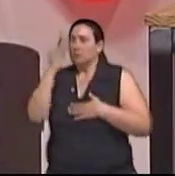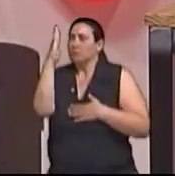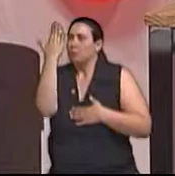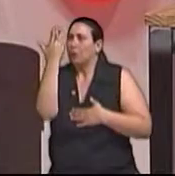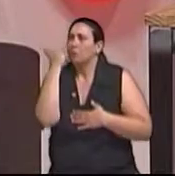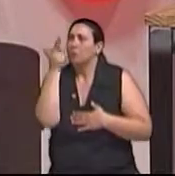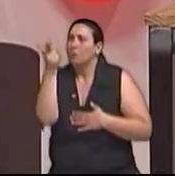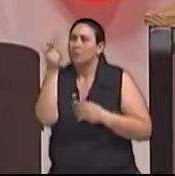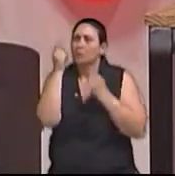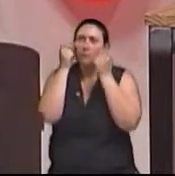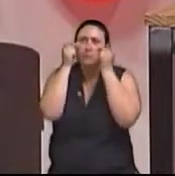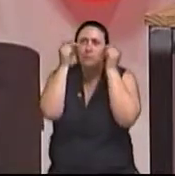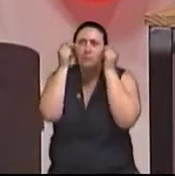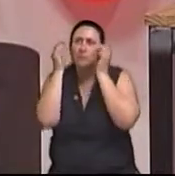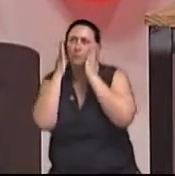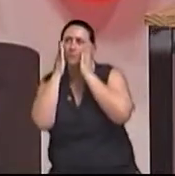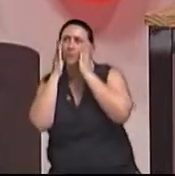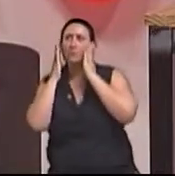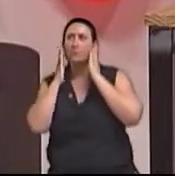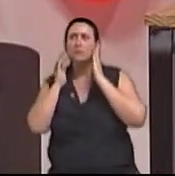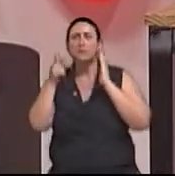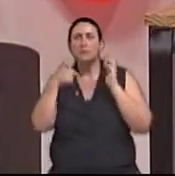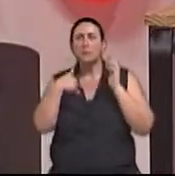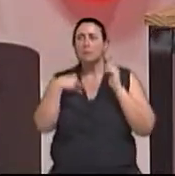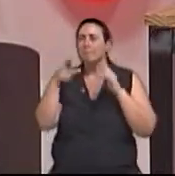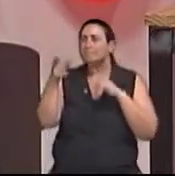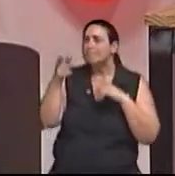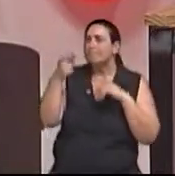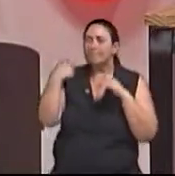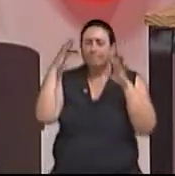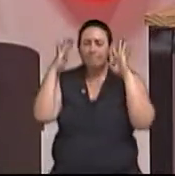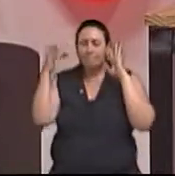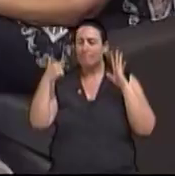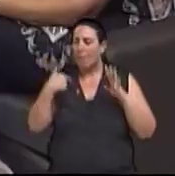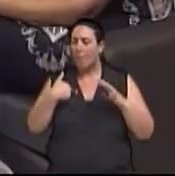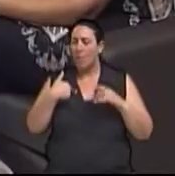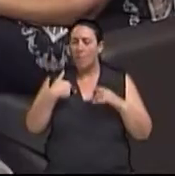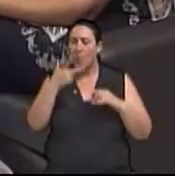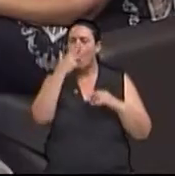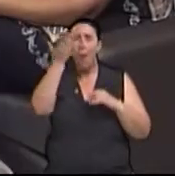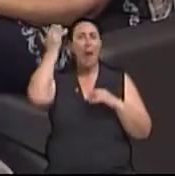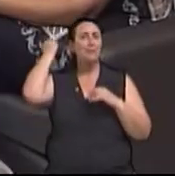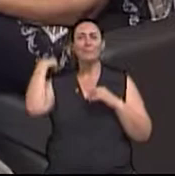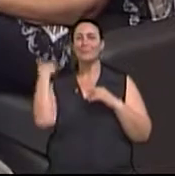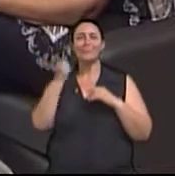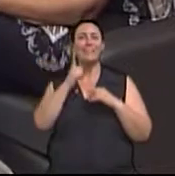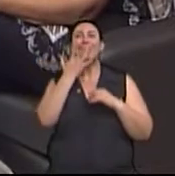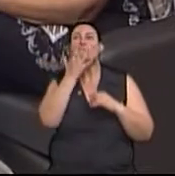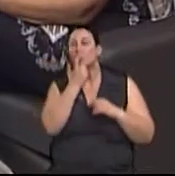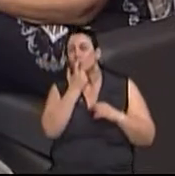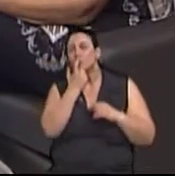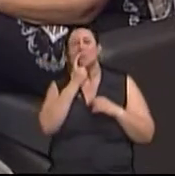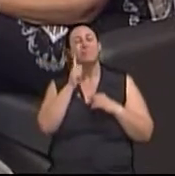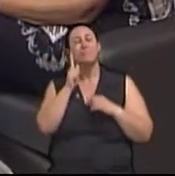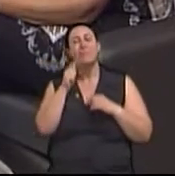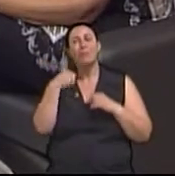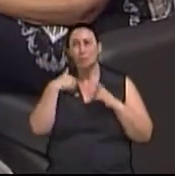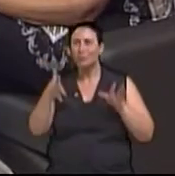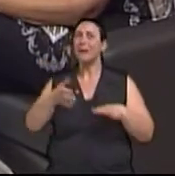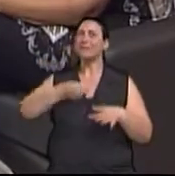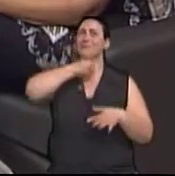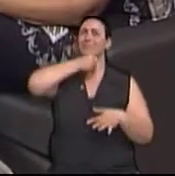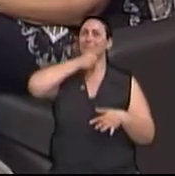nossas rugas nossas dificuldades já não somos os mesmos e olhar nossos pais envelhecendo e pensar